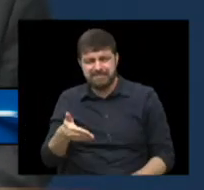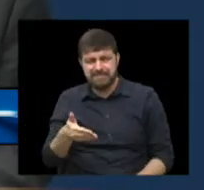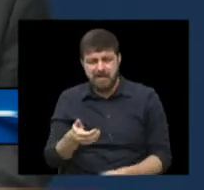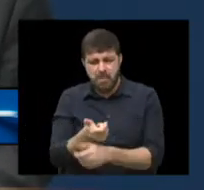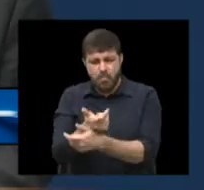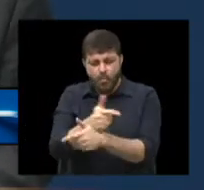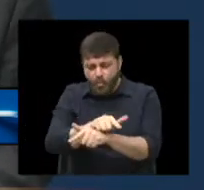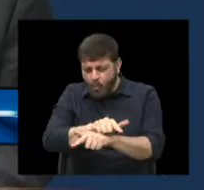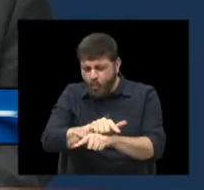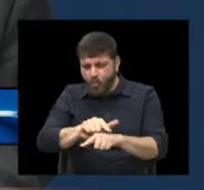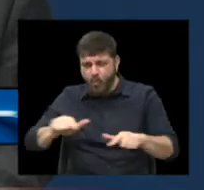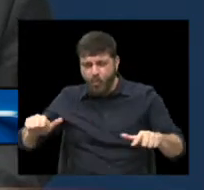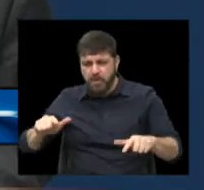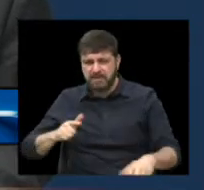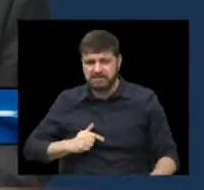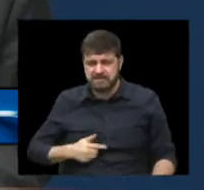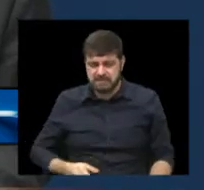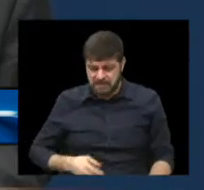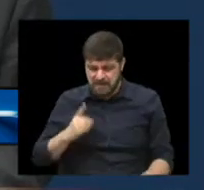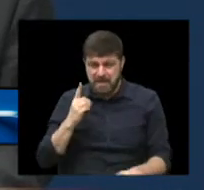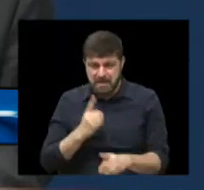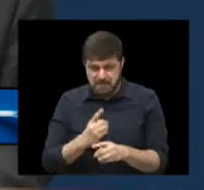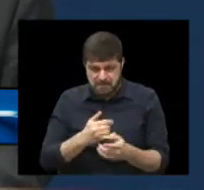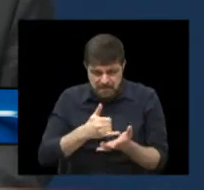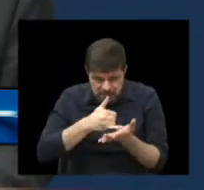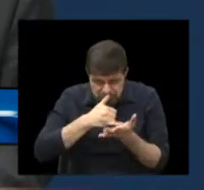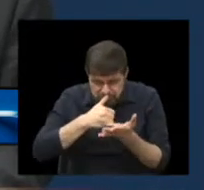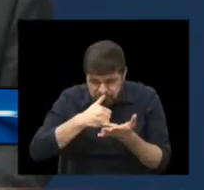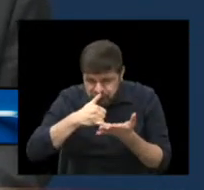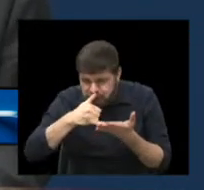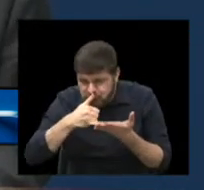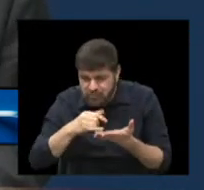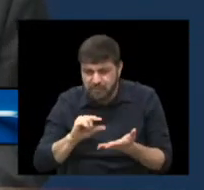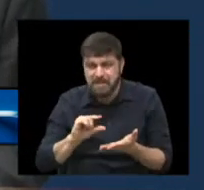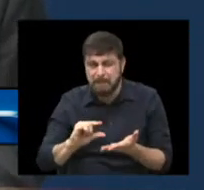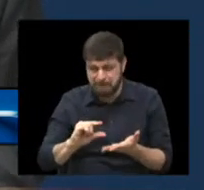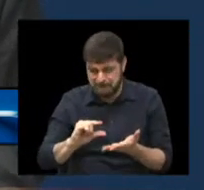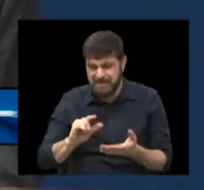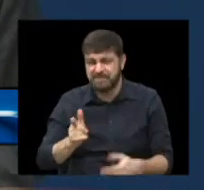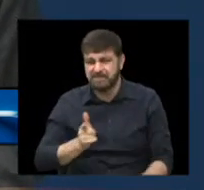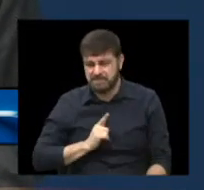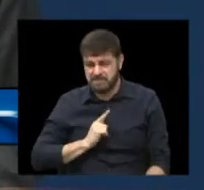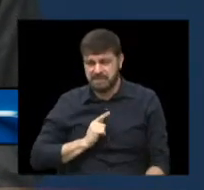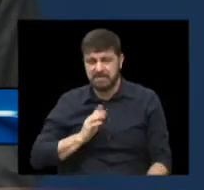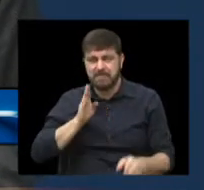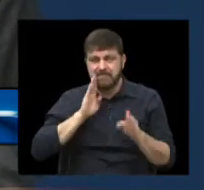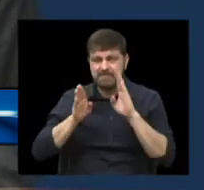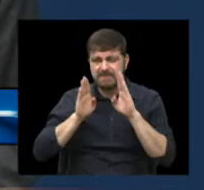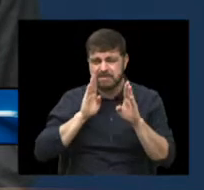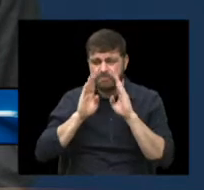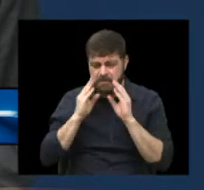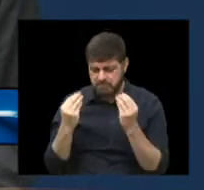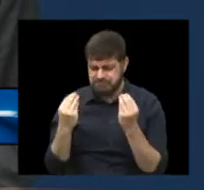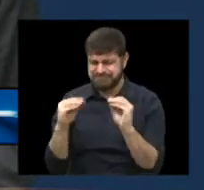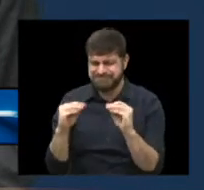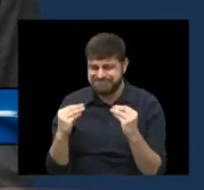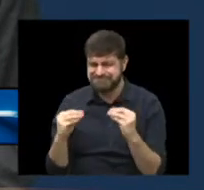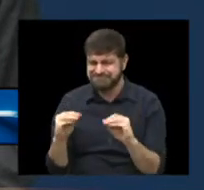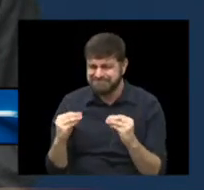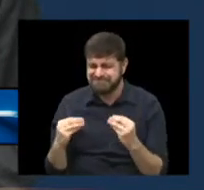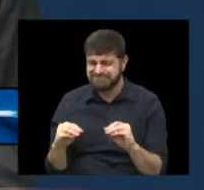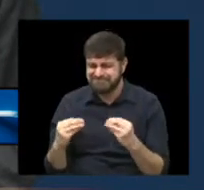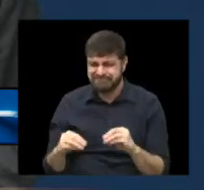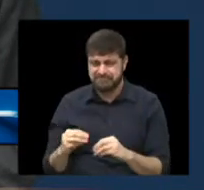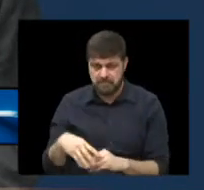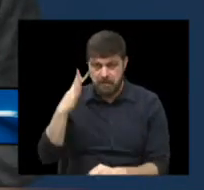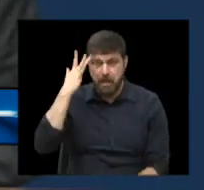Encontramos lá pinos de cocaína espalhado. Vou estar publicando no meu Facebook, a partir de